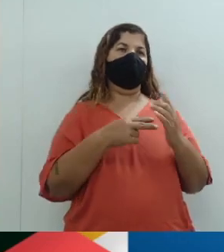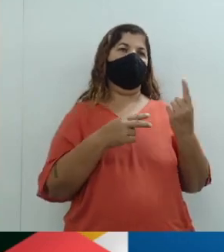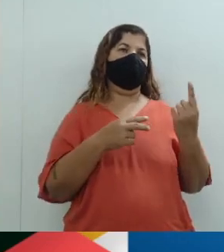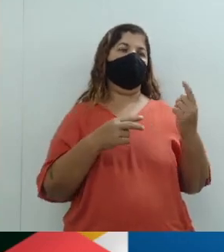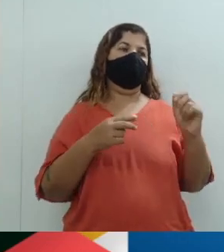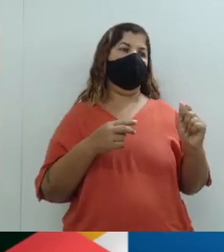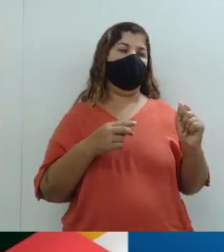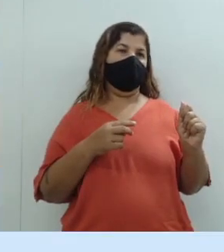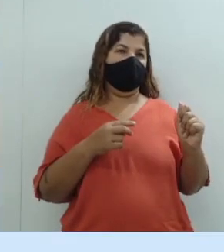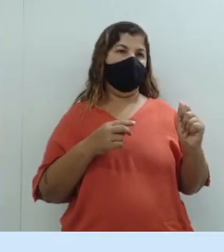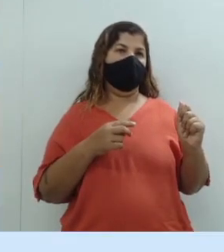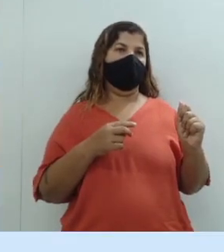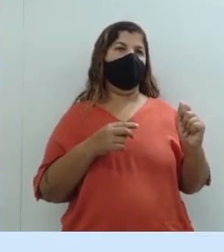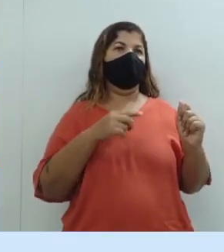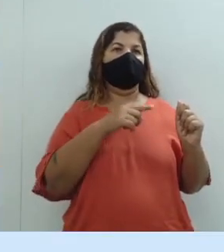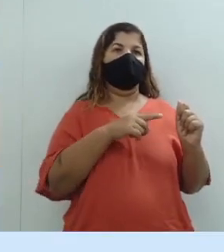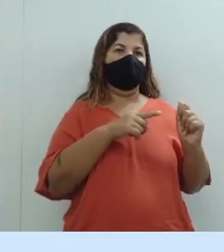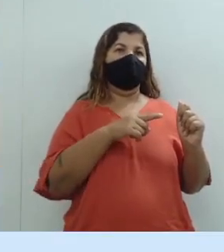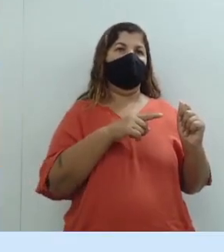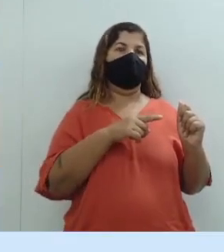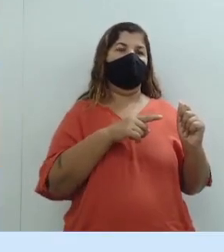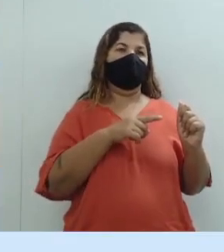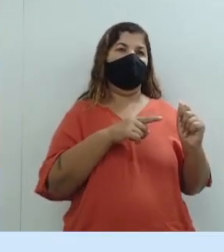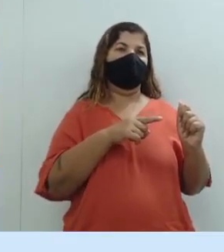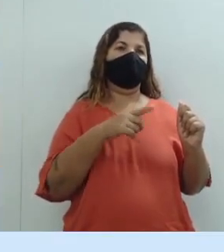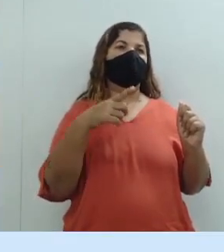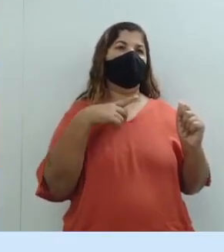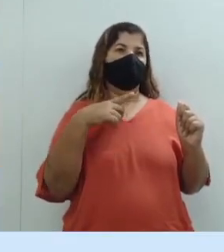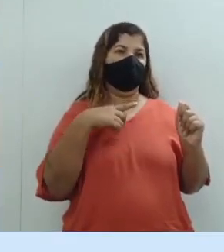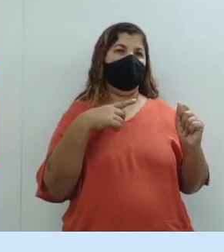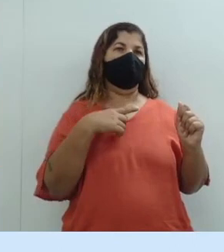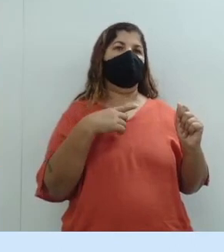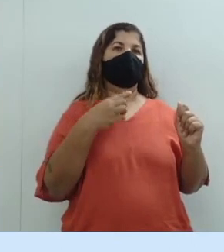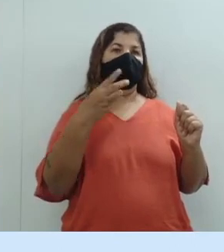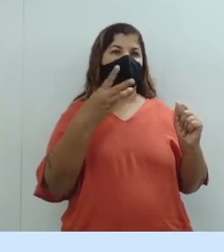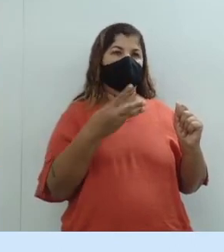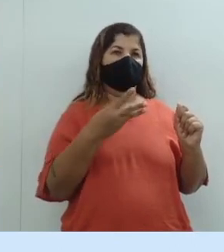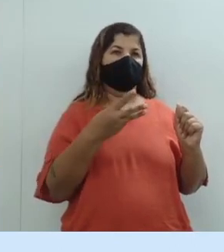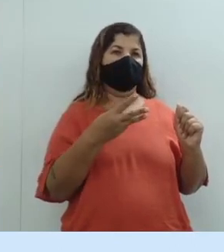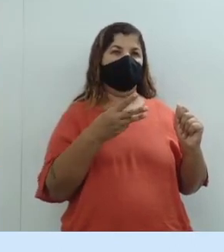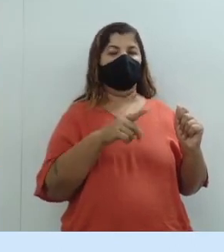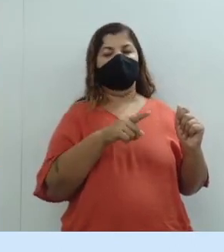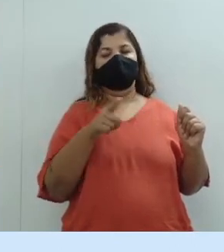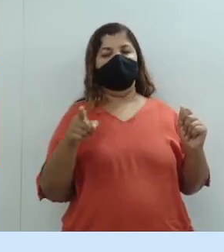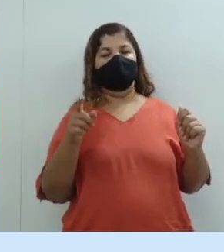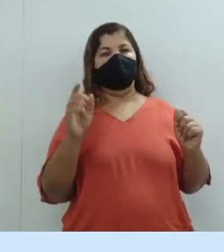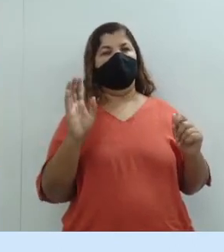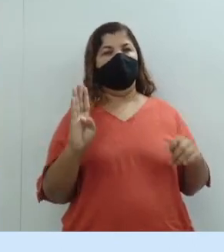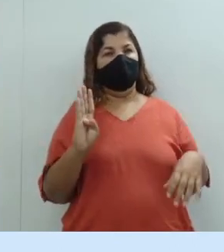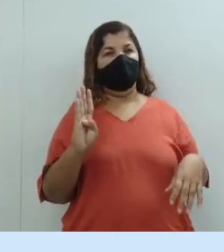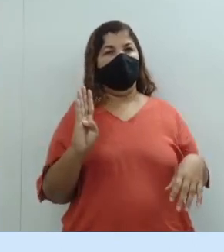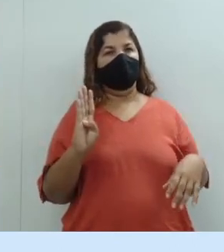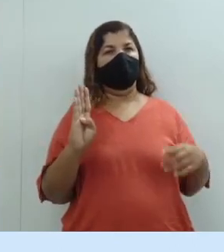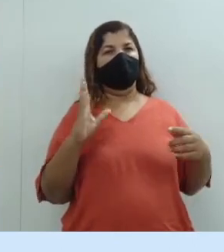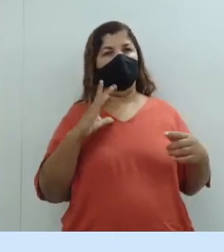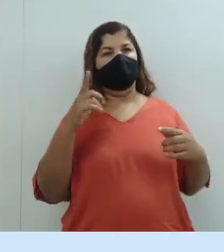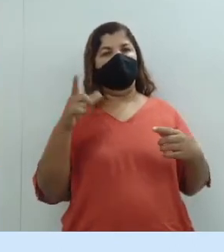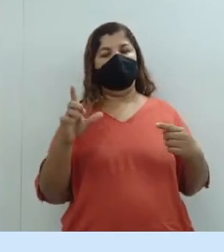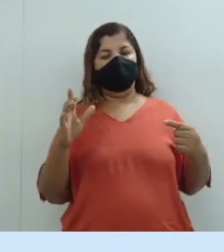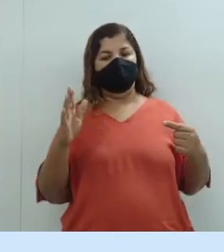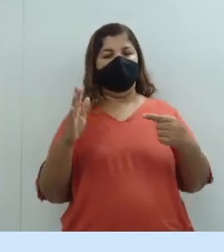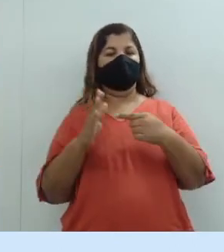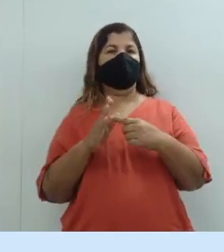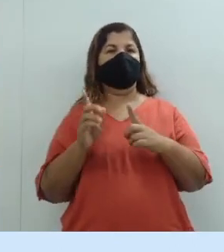A. Então, nesse ponto A aí, eu tenho esses três terminais ligados. Já no ponto B, eu tenho outro terminal desses